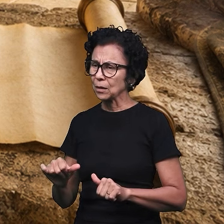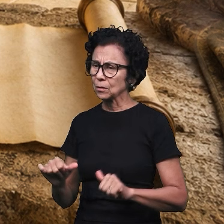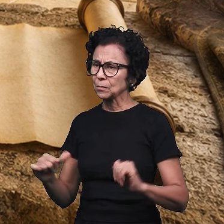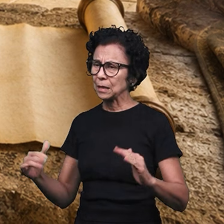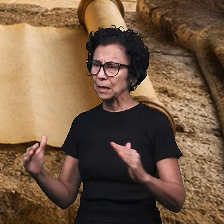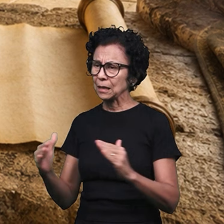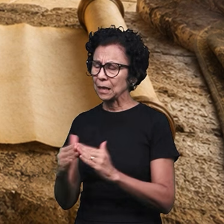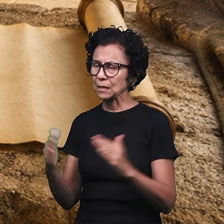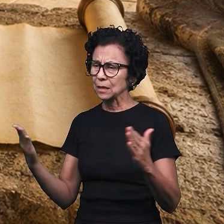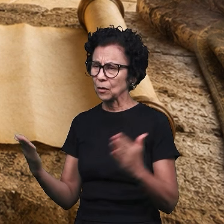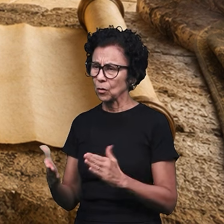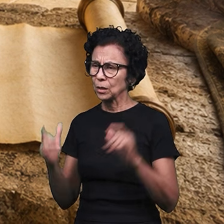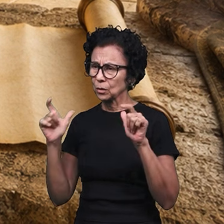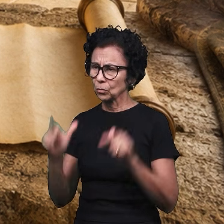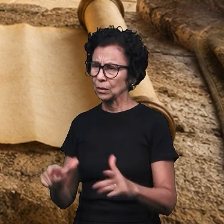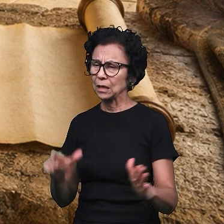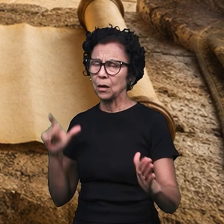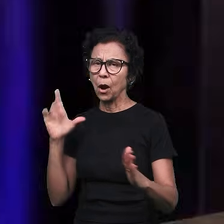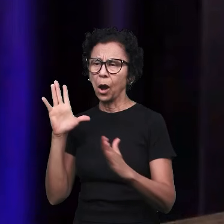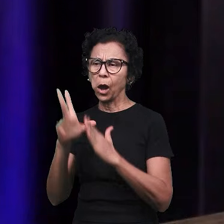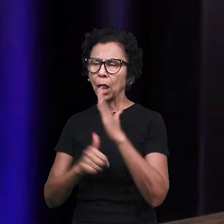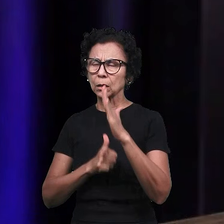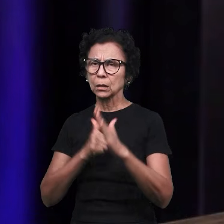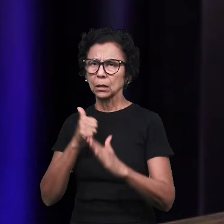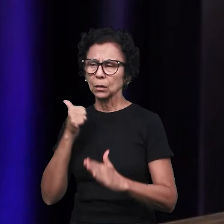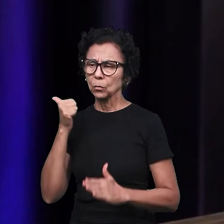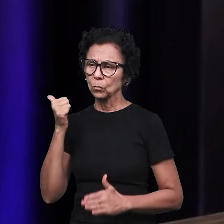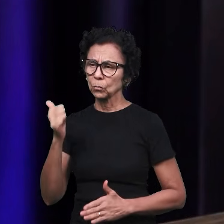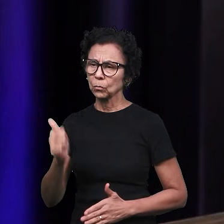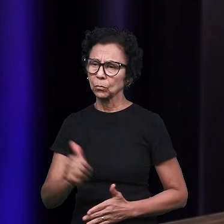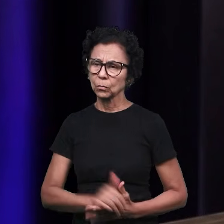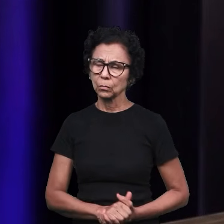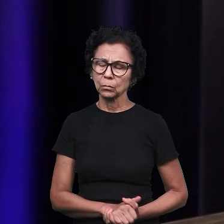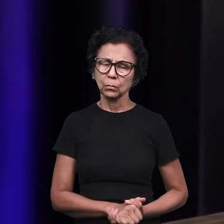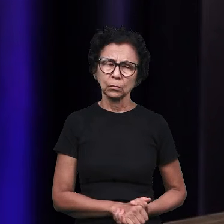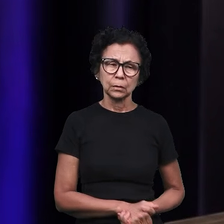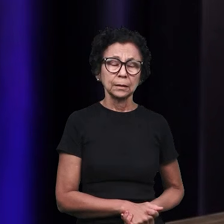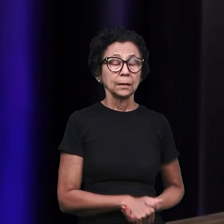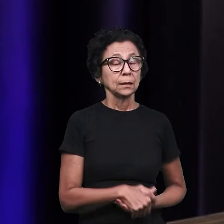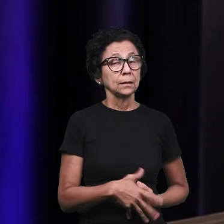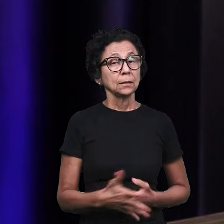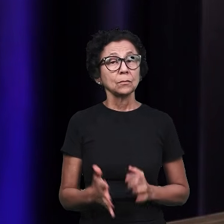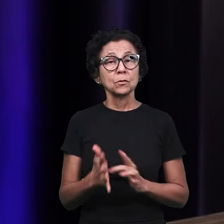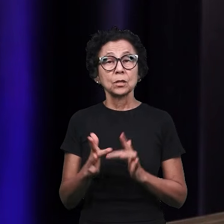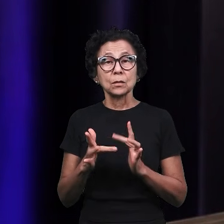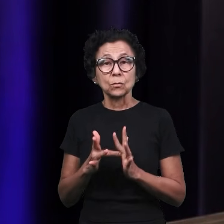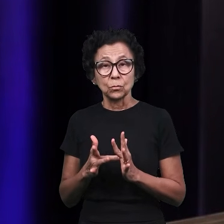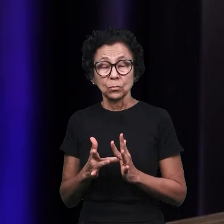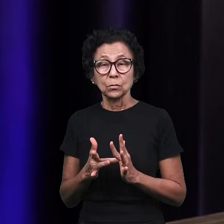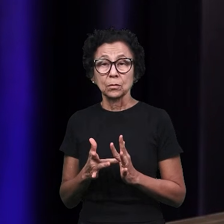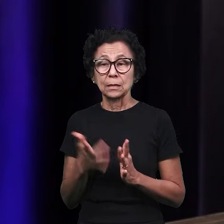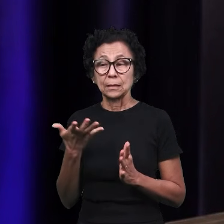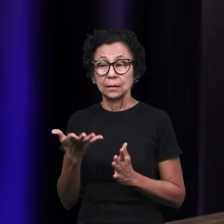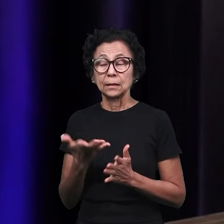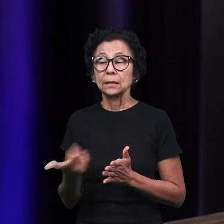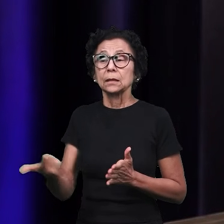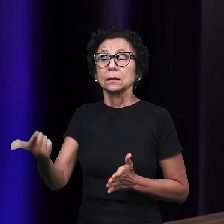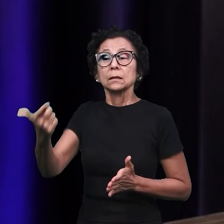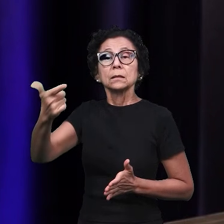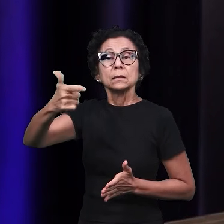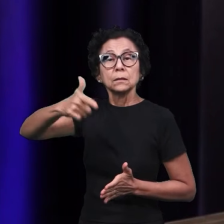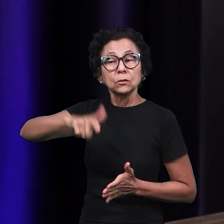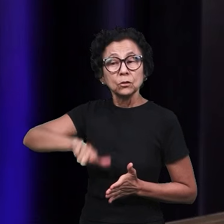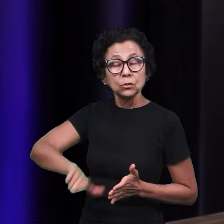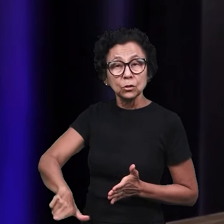covil de ladrões. Então, o que o Senhor queria era devolver ao templo, o que ele